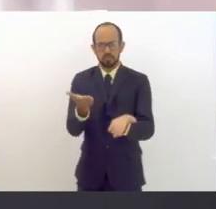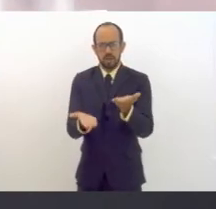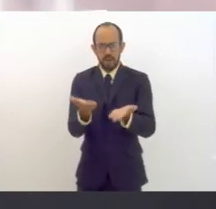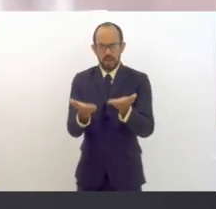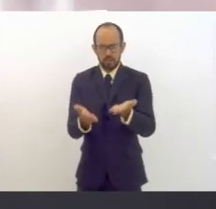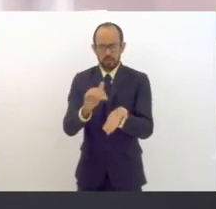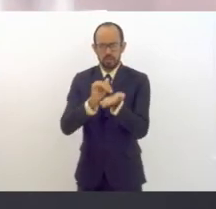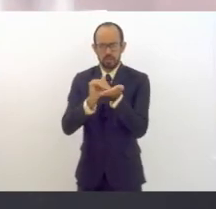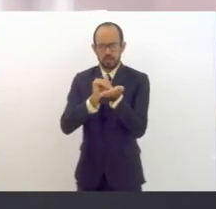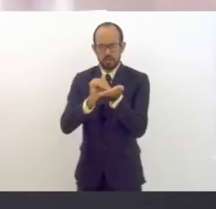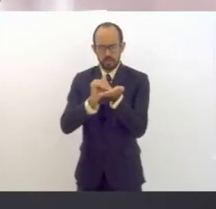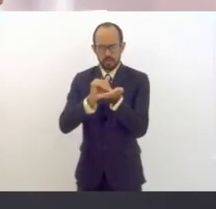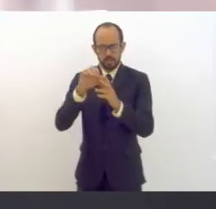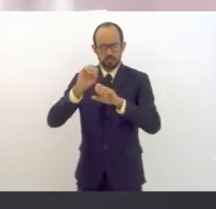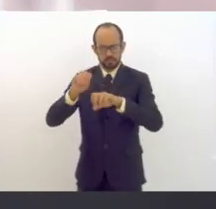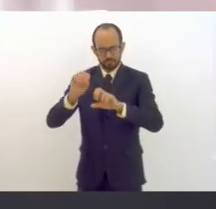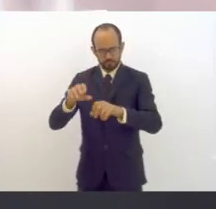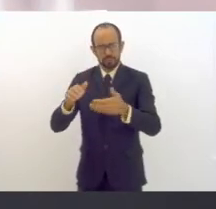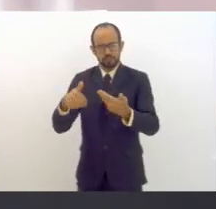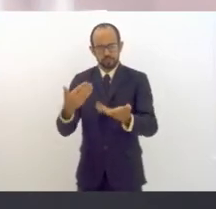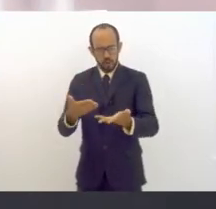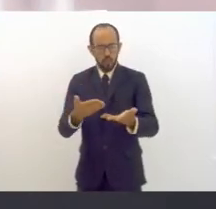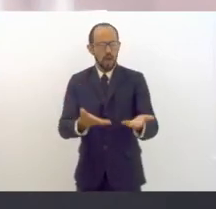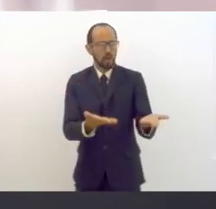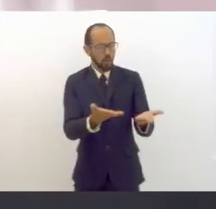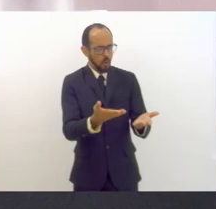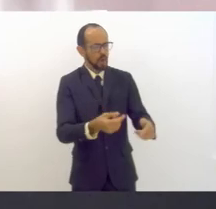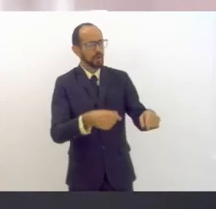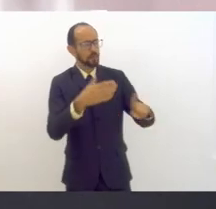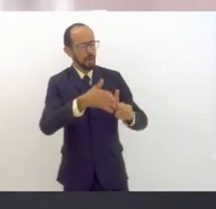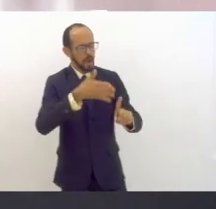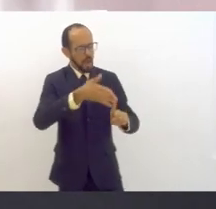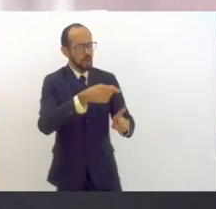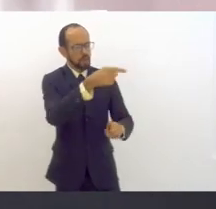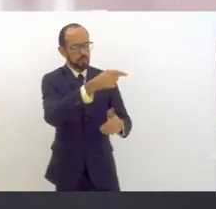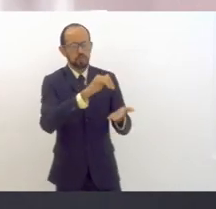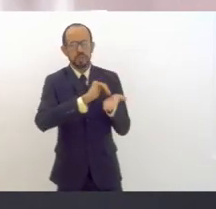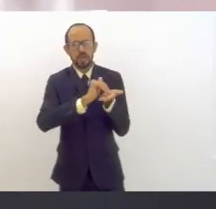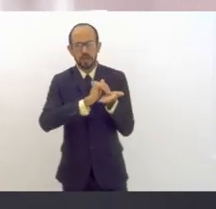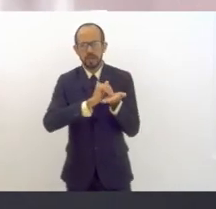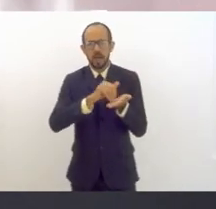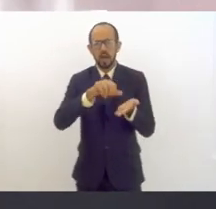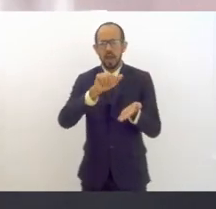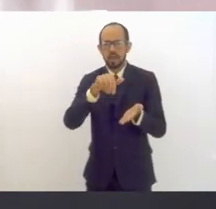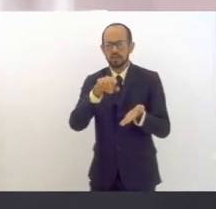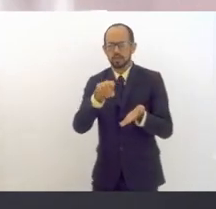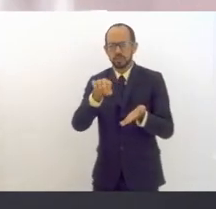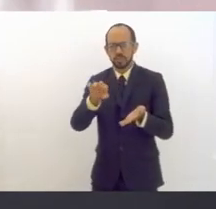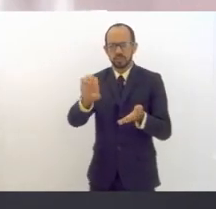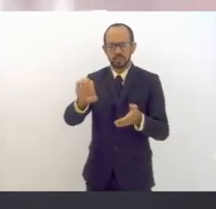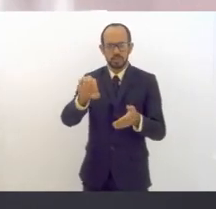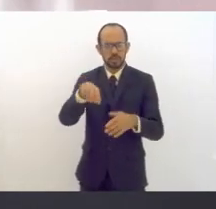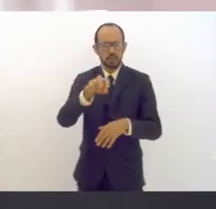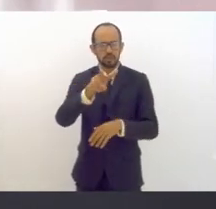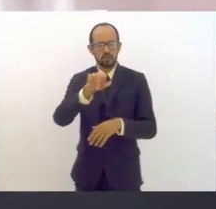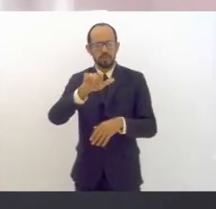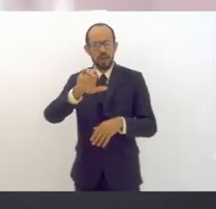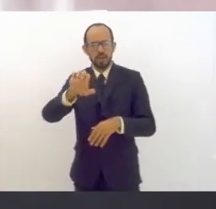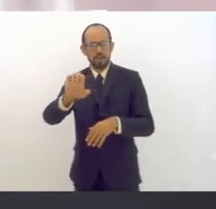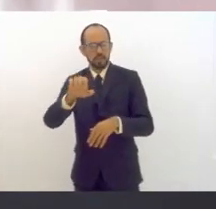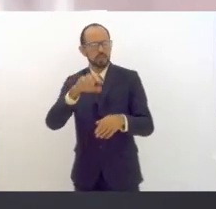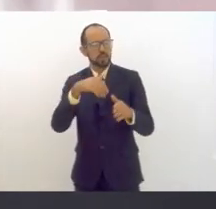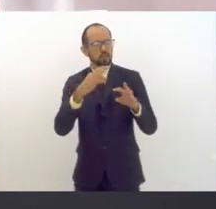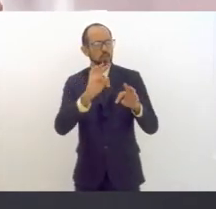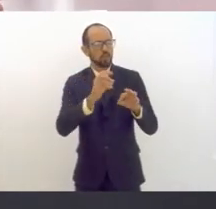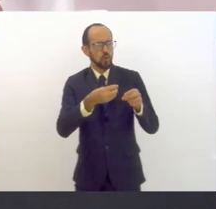Educação, eu imediatamente passo a palavra para o secretário de Estado de Educação, Alexandre Valle, para a sua equipe, agradecendo a presença do